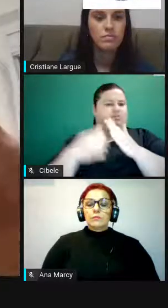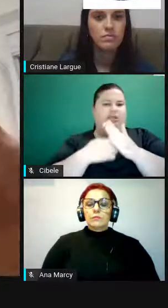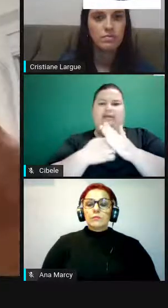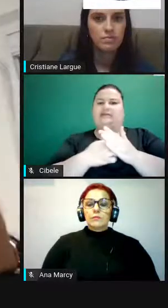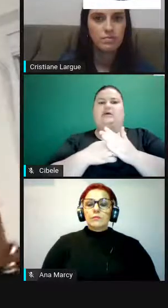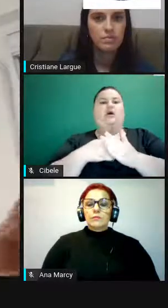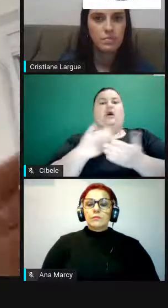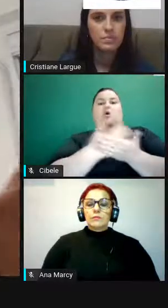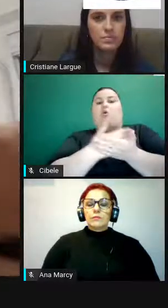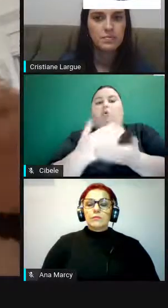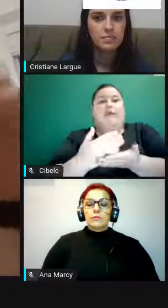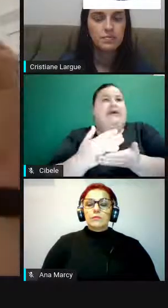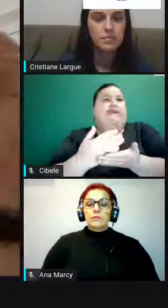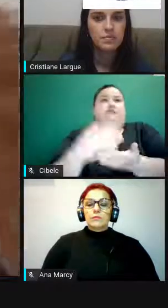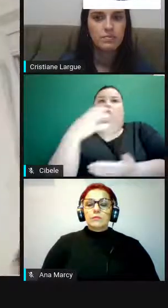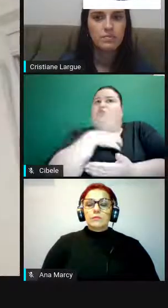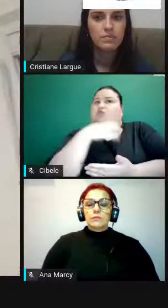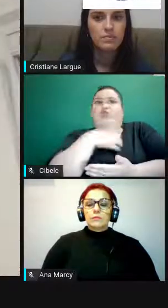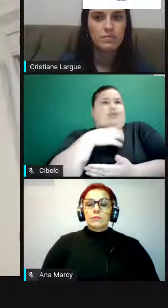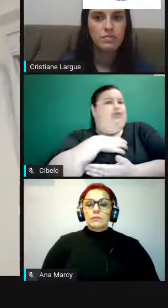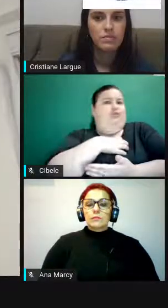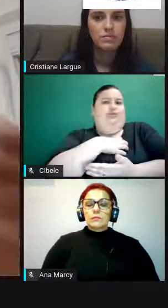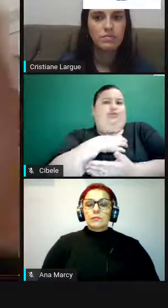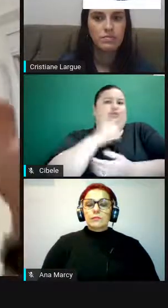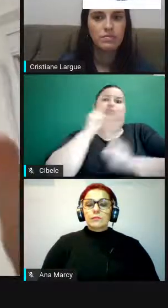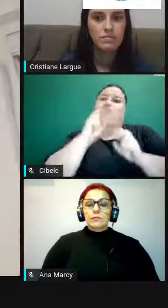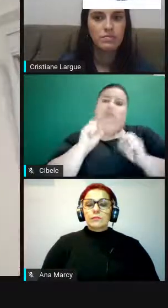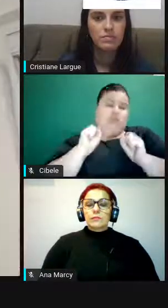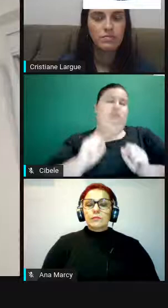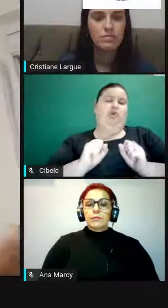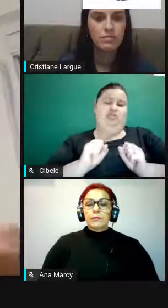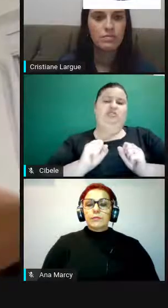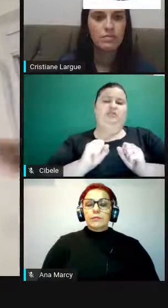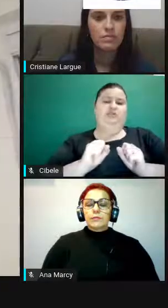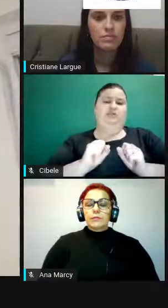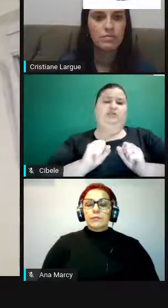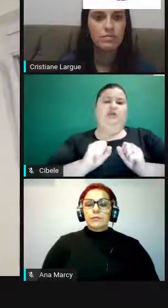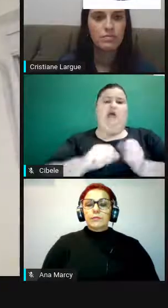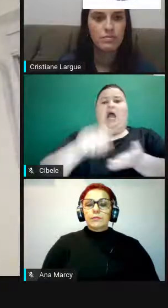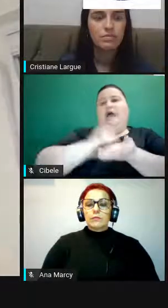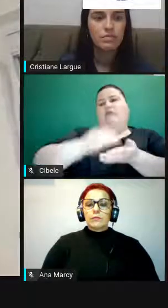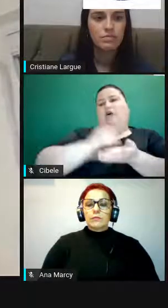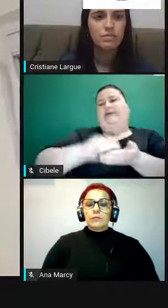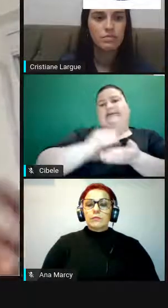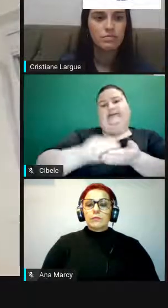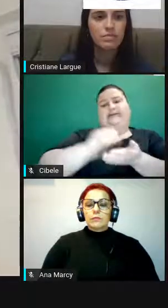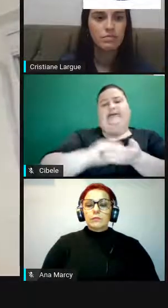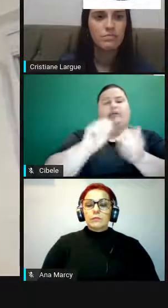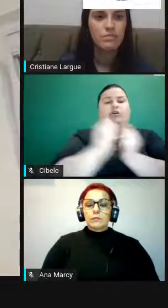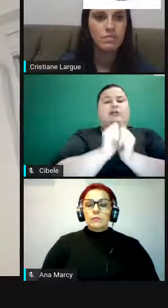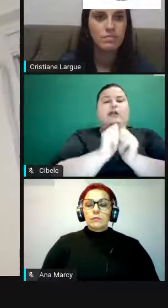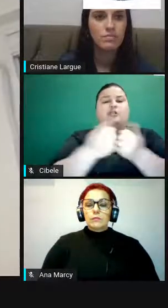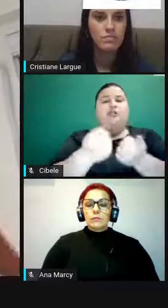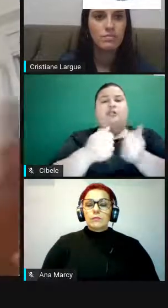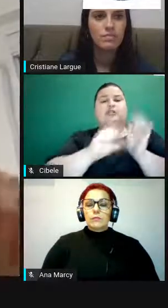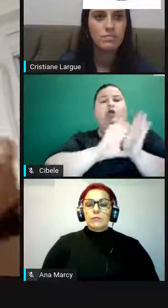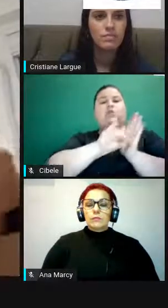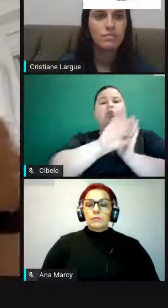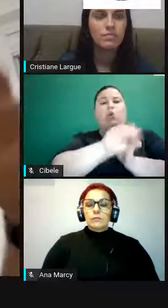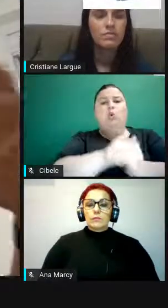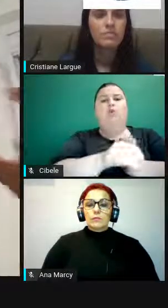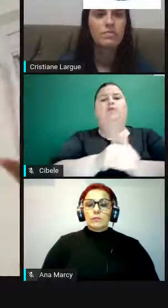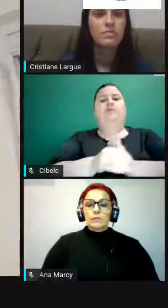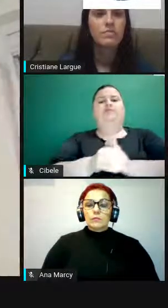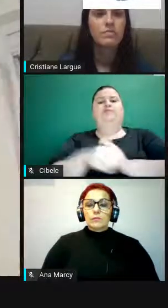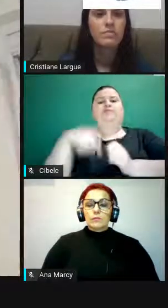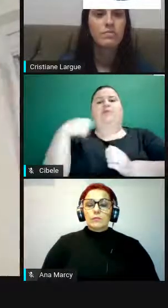vai anotar no papelzinho tu vai botar Anotar na tua agenda do Google tu vai utilizar os recursos que tu tem que tu pode utilizar aí eu